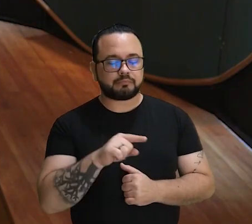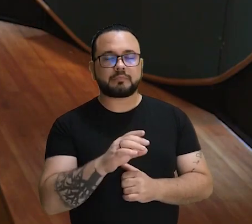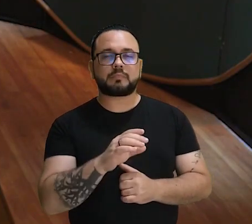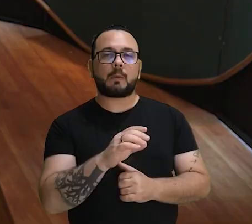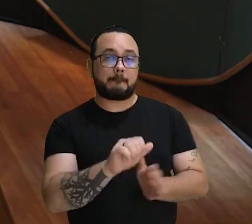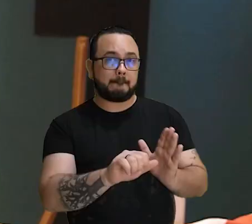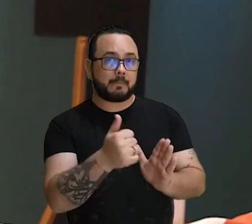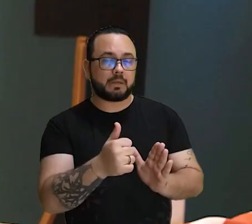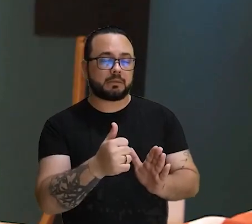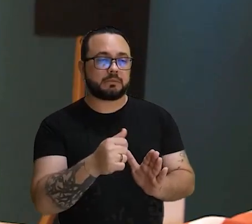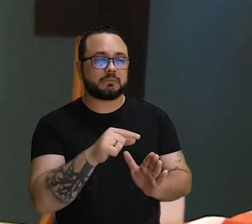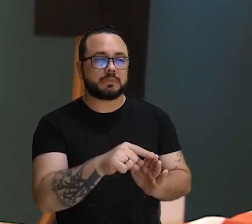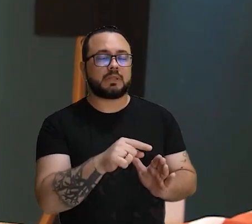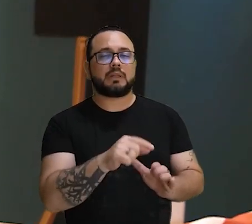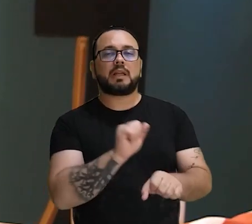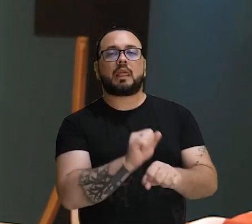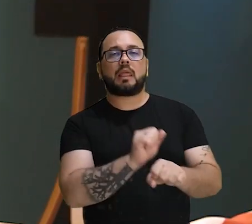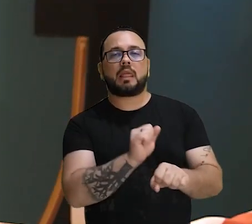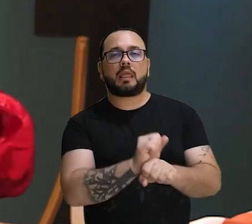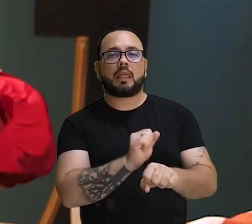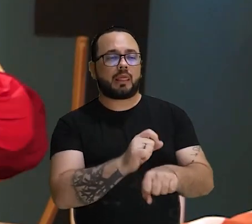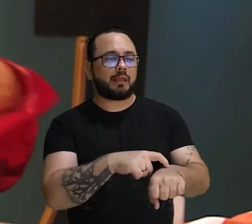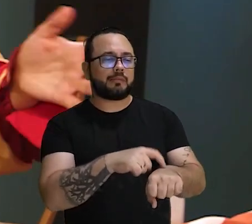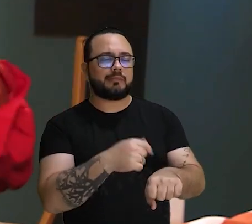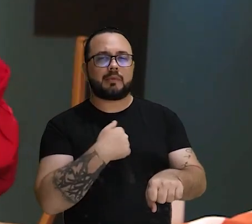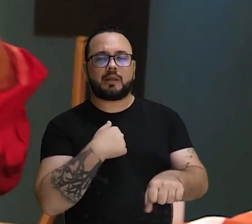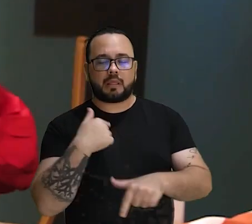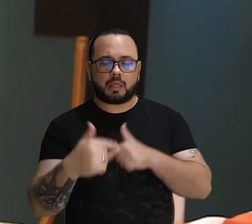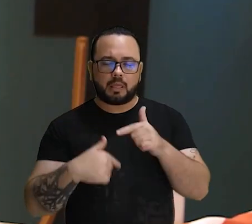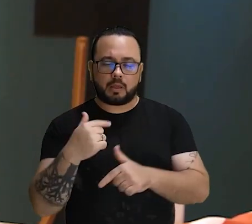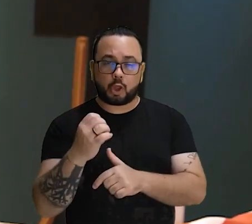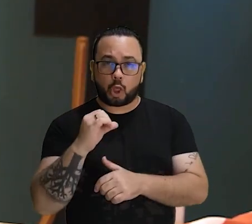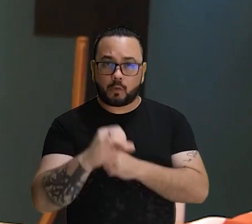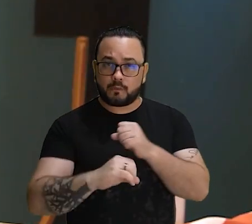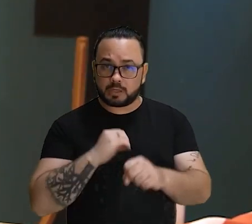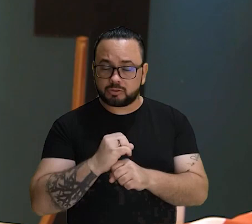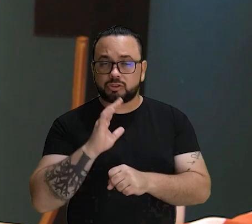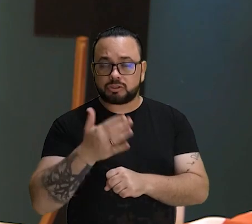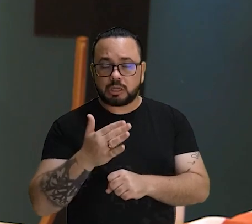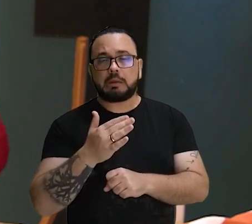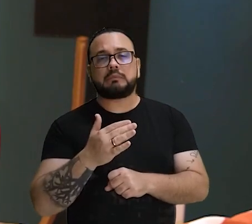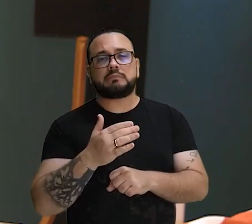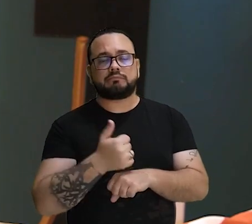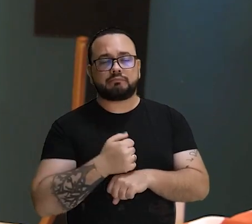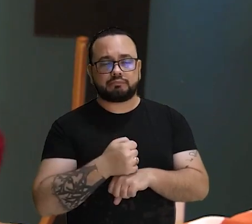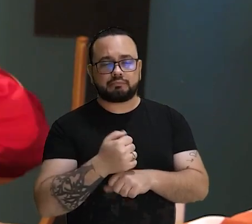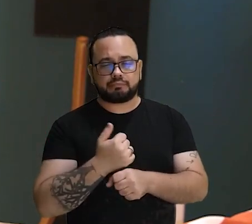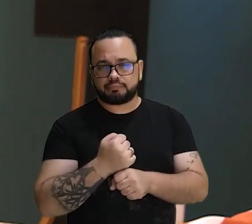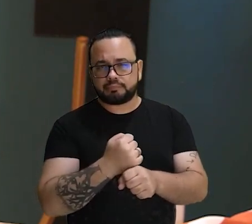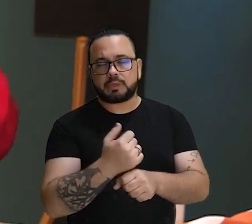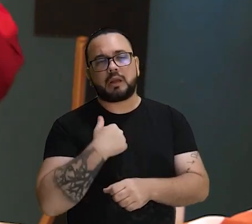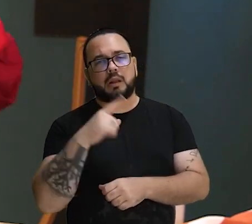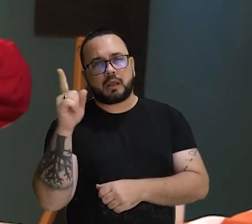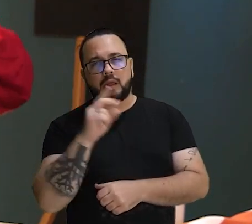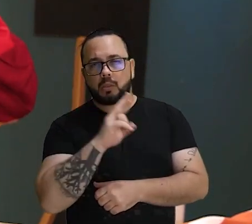um disco, como foi o primeiro, ele foi marinado por mais tempo, né? Porque, sei lá, tava 9 anos, sei lá, fazendo meu trabalho... Uhum. Rodando por ali, experimentei.